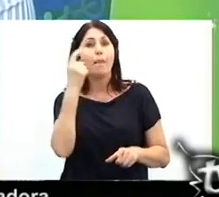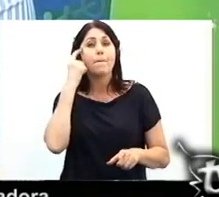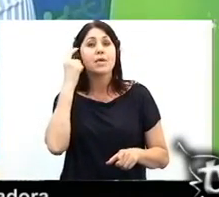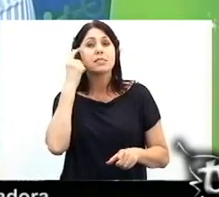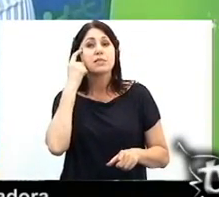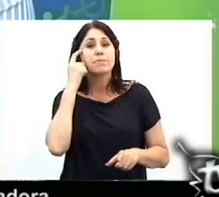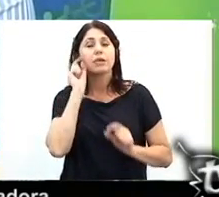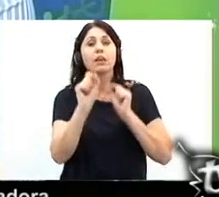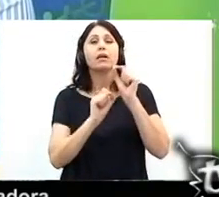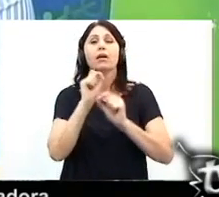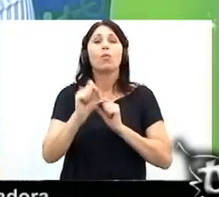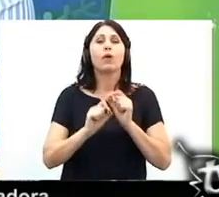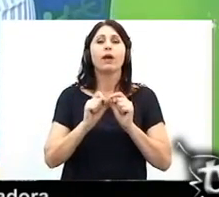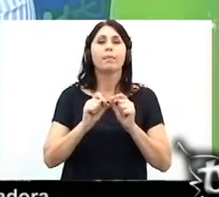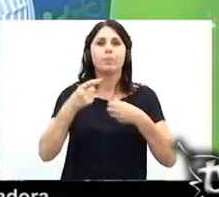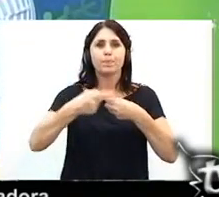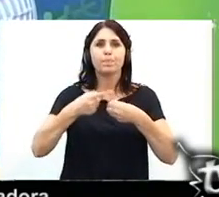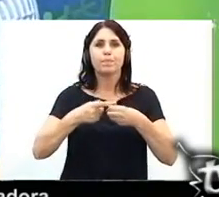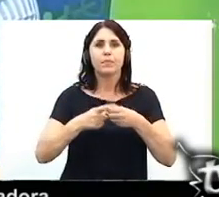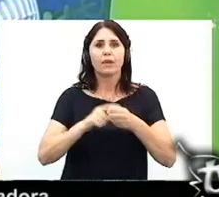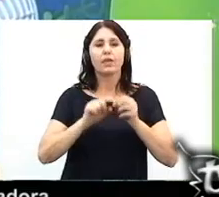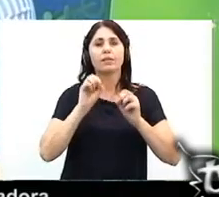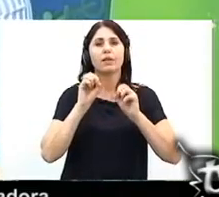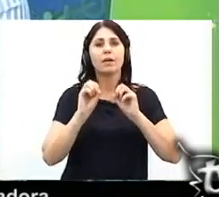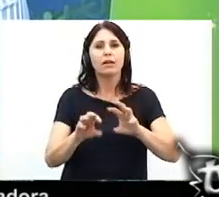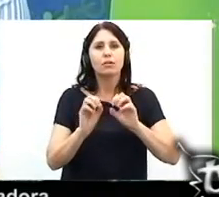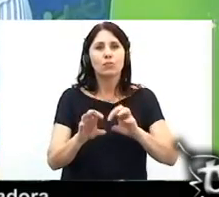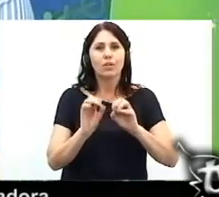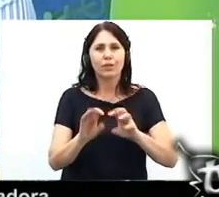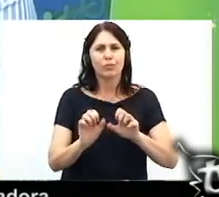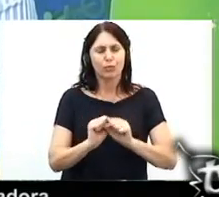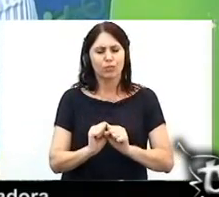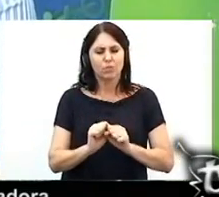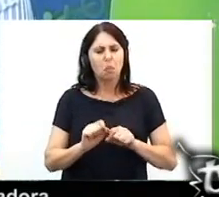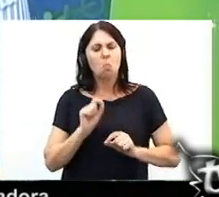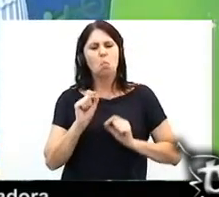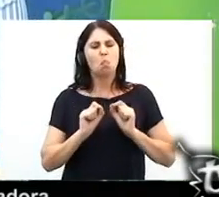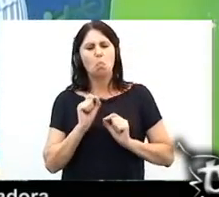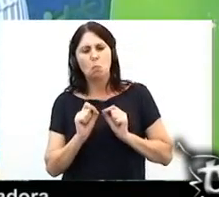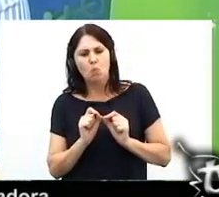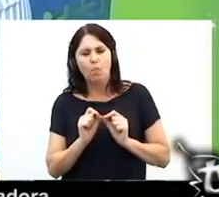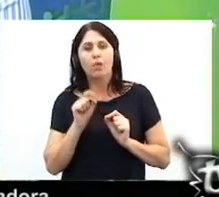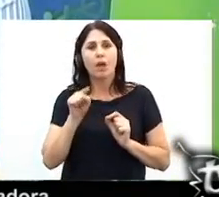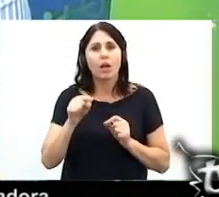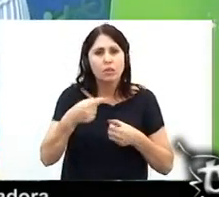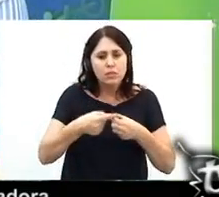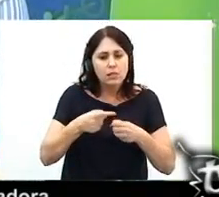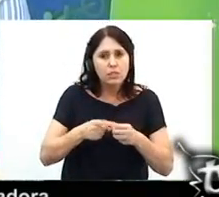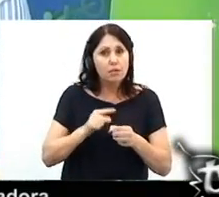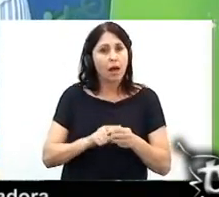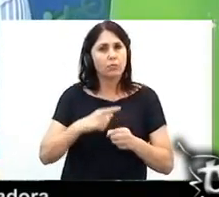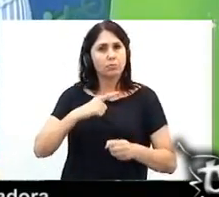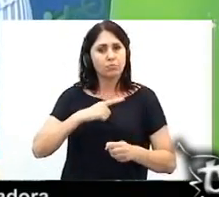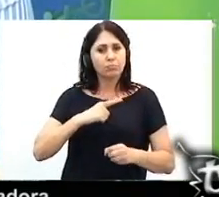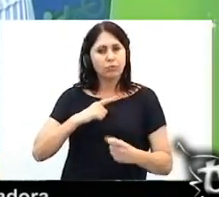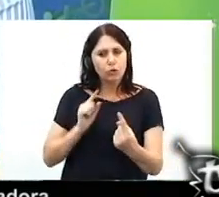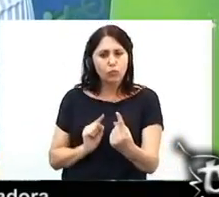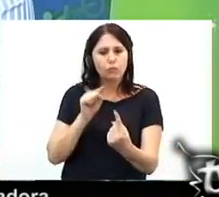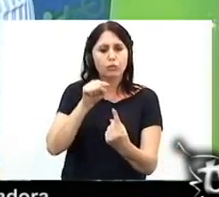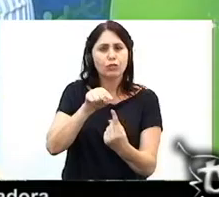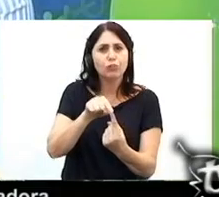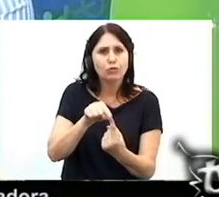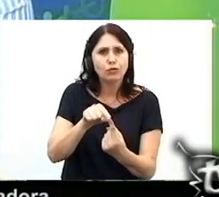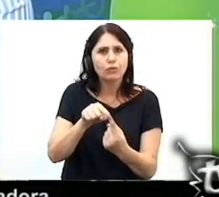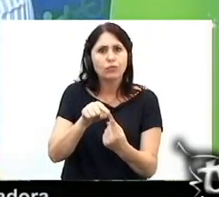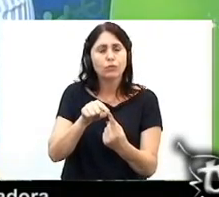aproximando ela para um movimento que é um movimento internacional, que nós consideramos uma tecnologia interessante e uma experiência interessante para pensar a mobilidade,